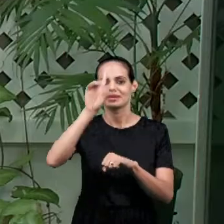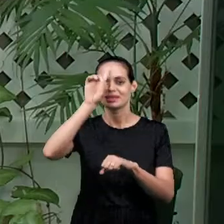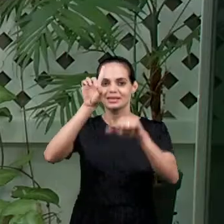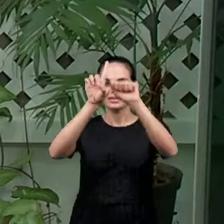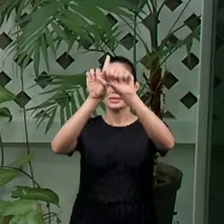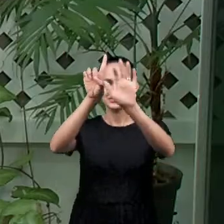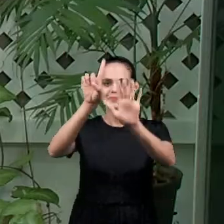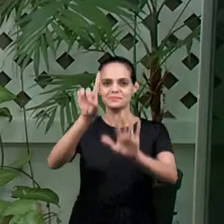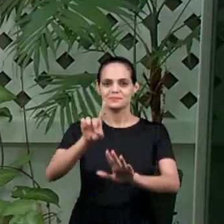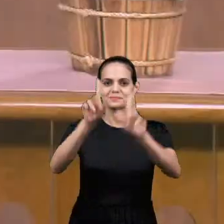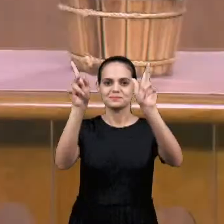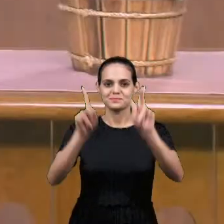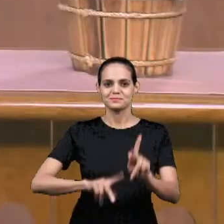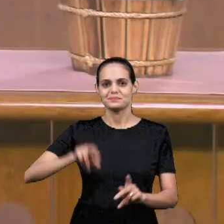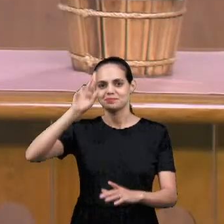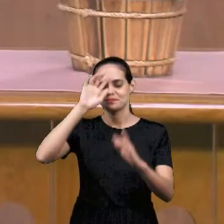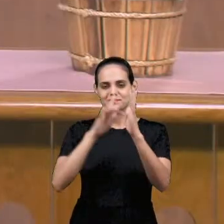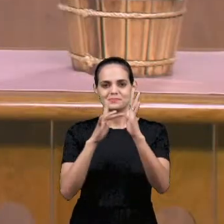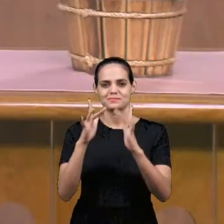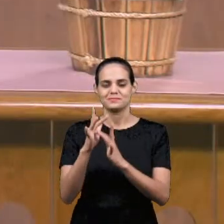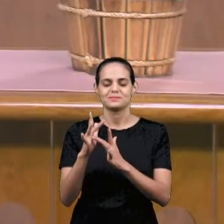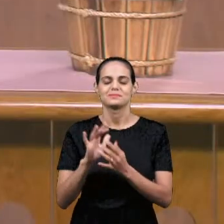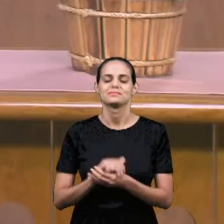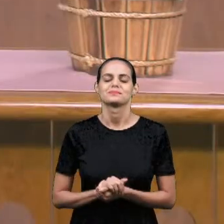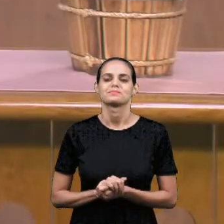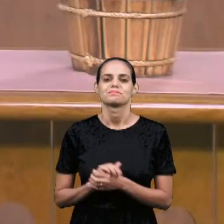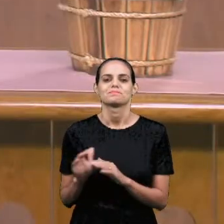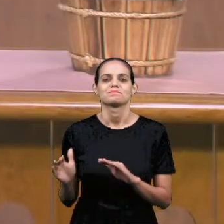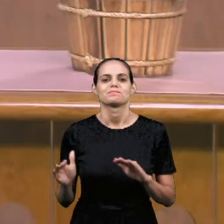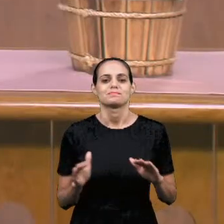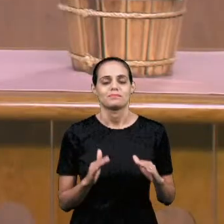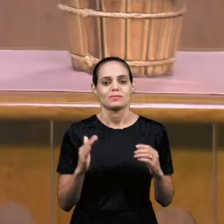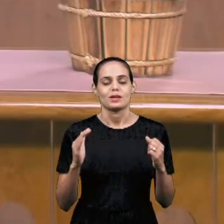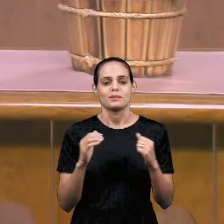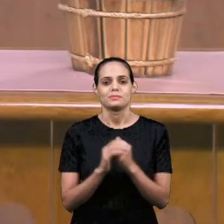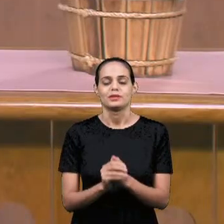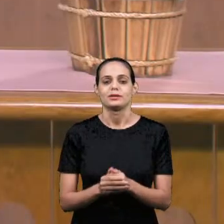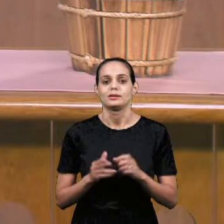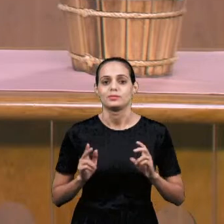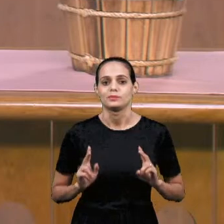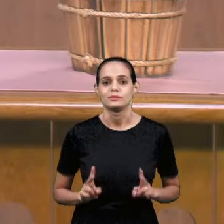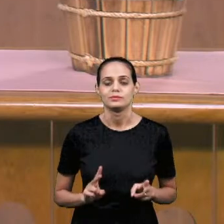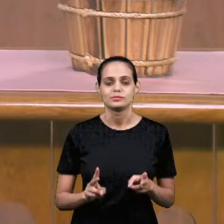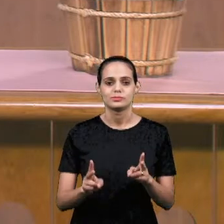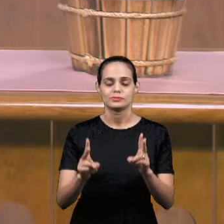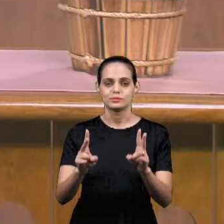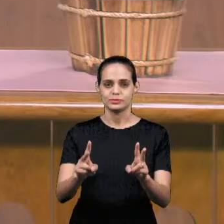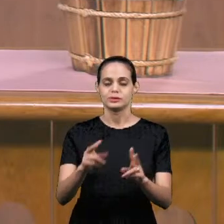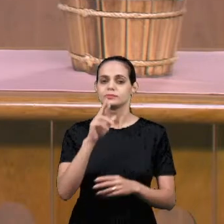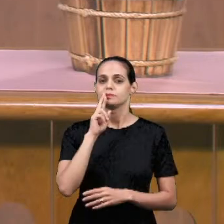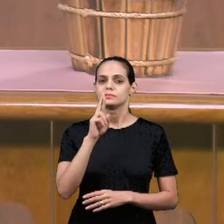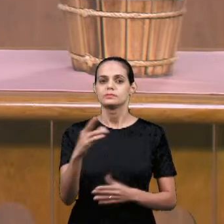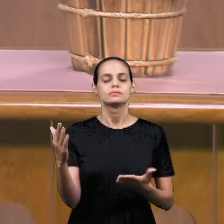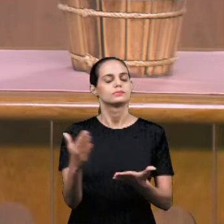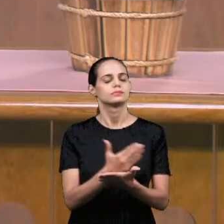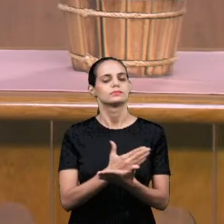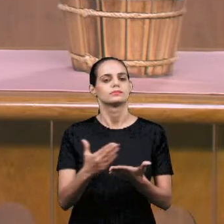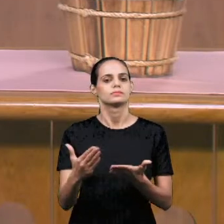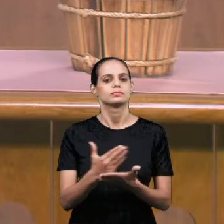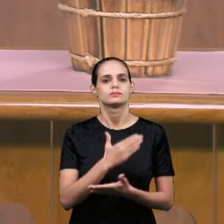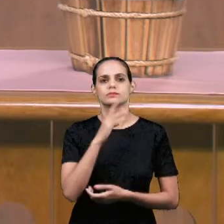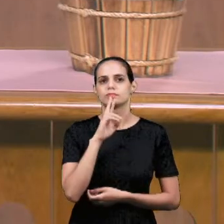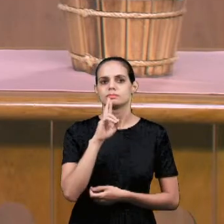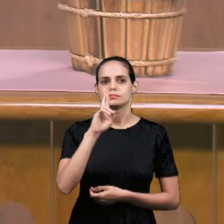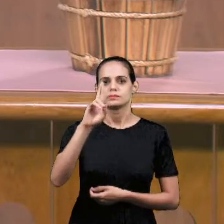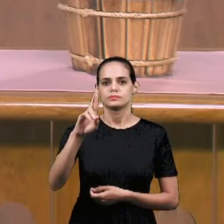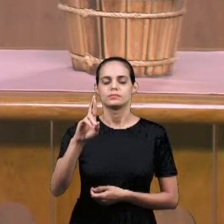Senhor Jesus. Amém, irmãos? Vamos dar sequência agora na apresentação de algumas respostas que foram enviadas pelos vídeos.